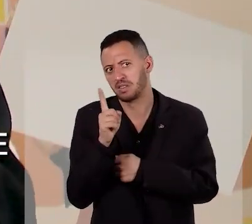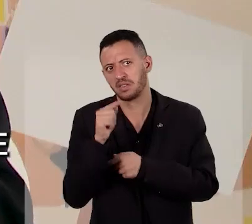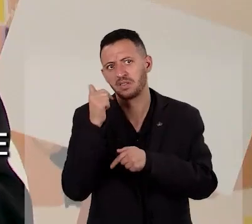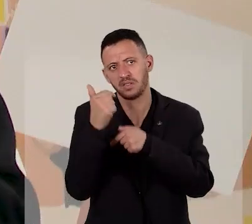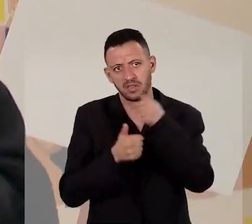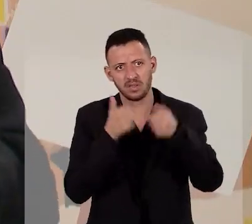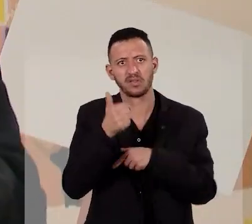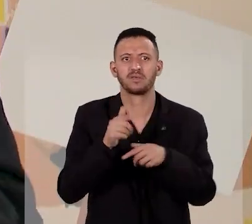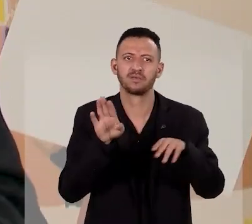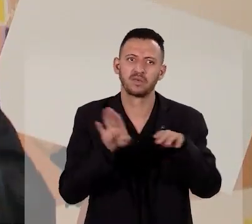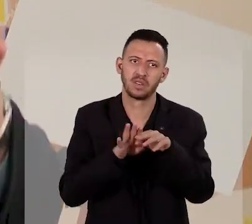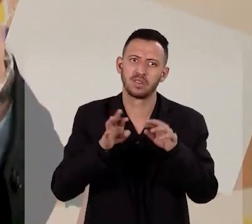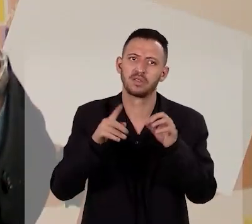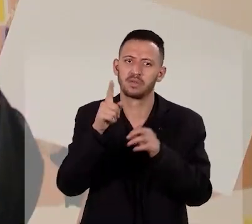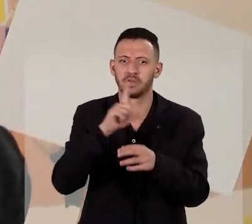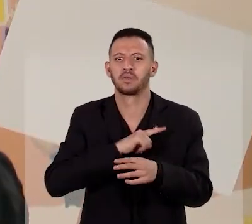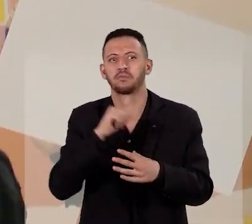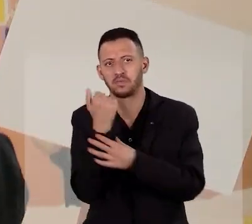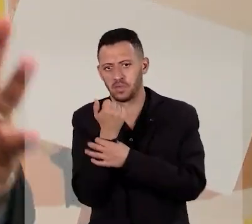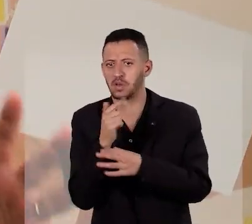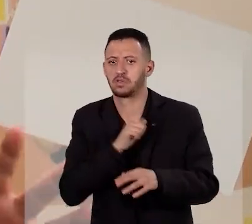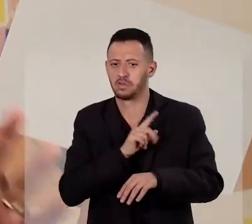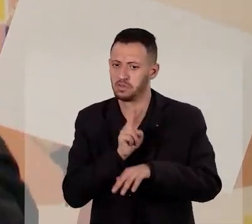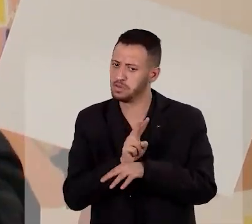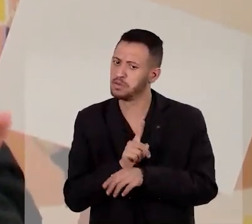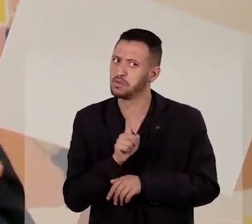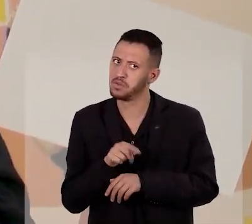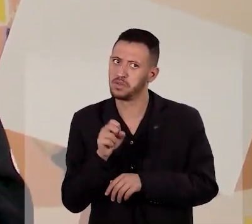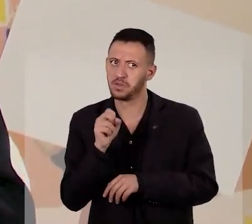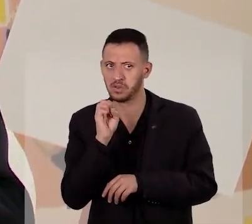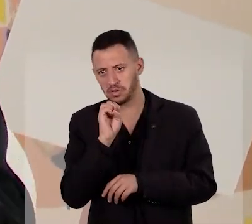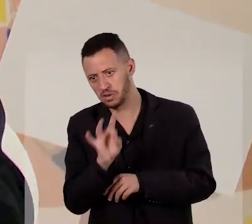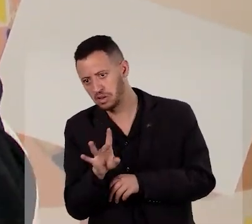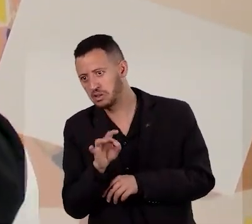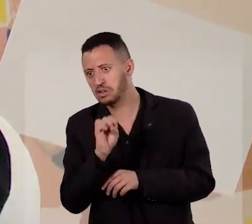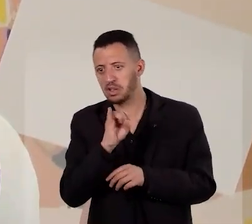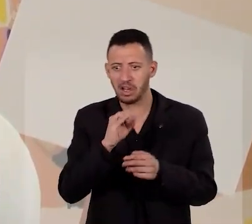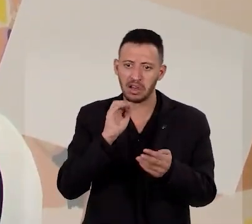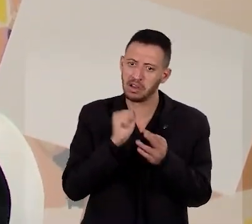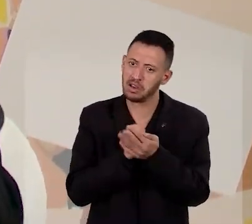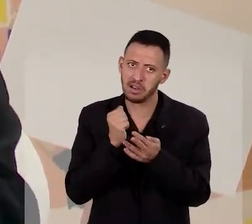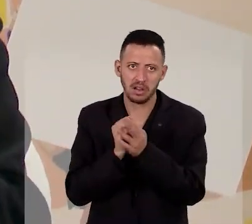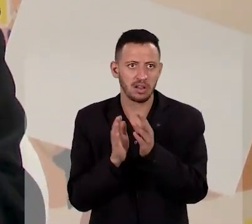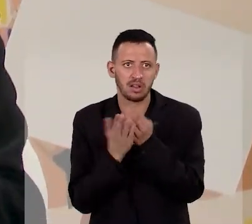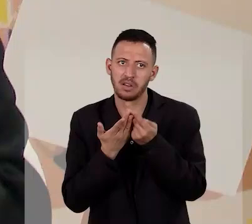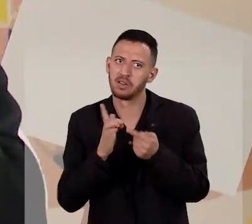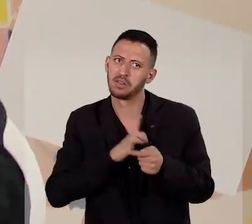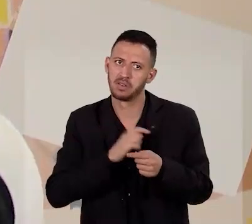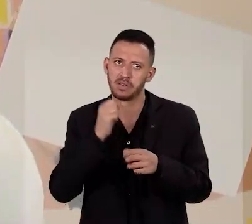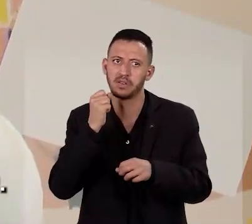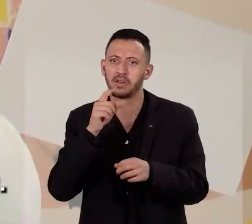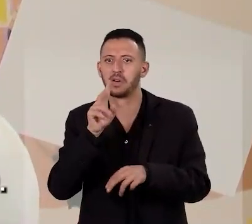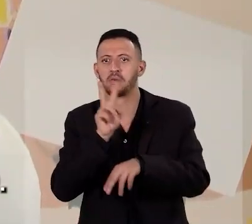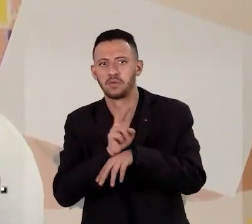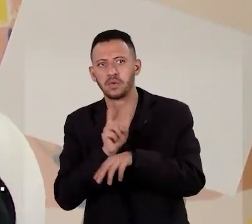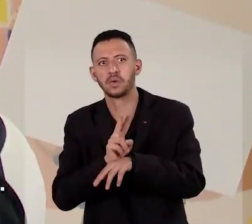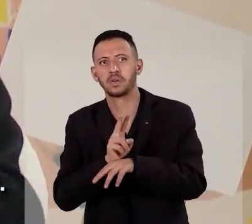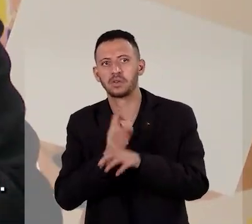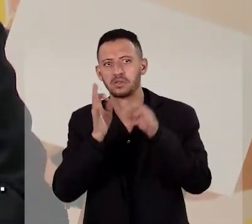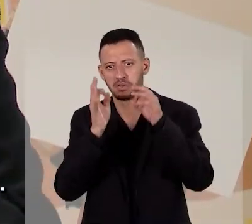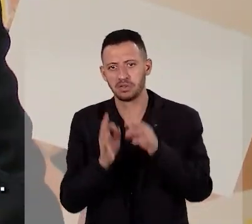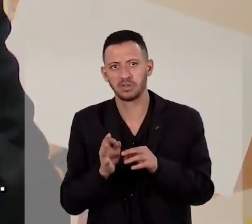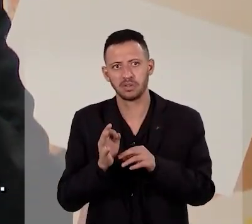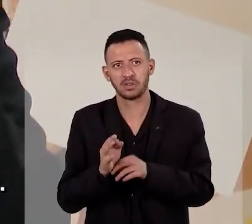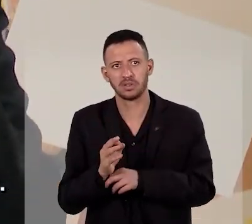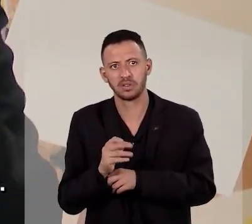carteira assinada. É o trabalho regulado e protegido. Né? Se é por carteira assinada, é trabalho regulado e protegido,